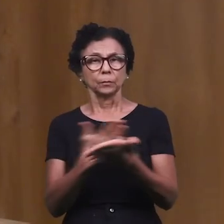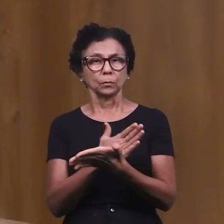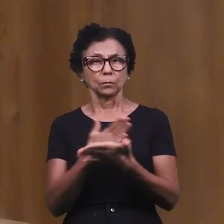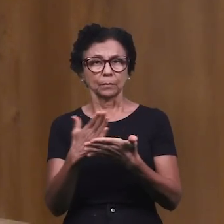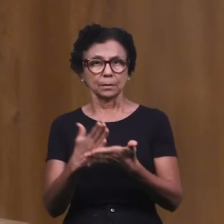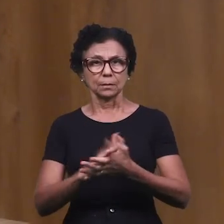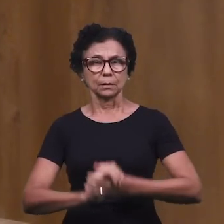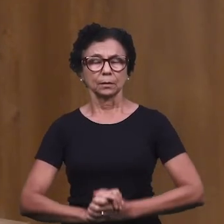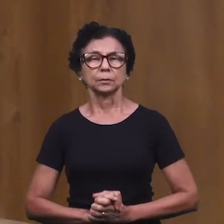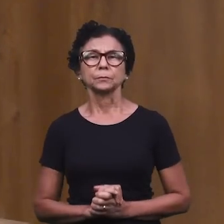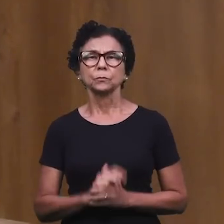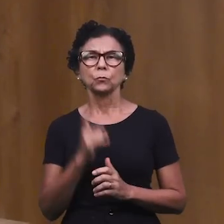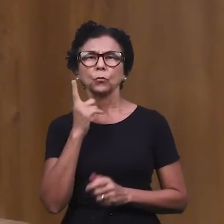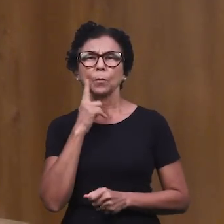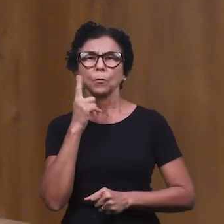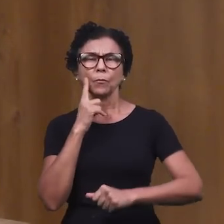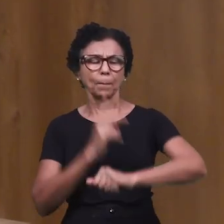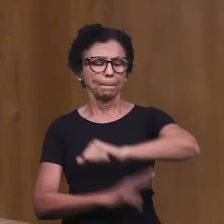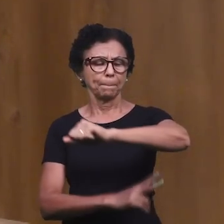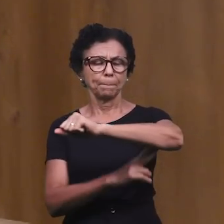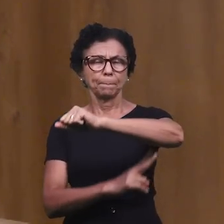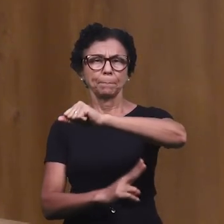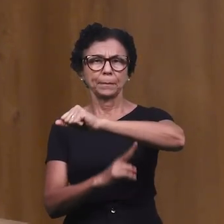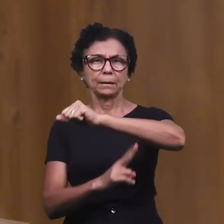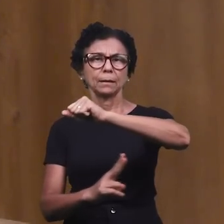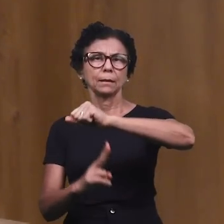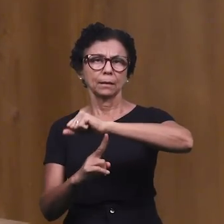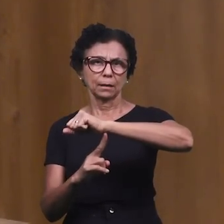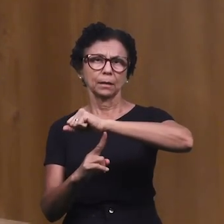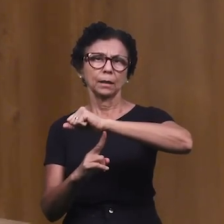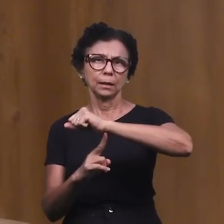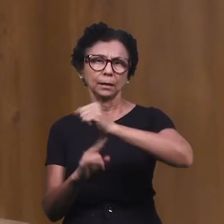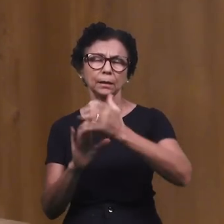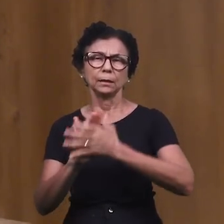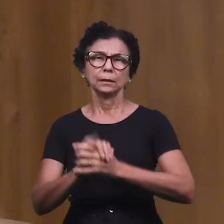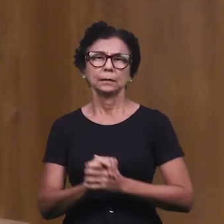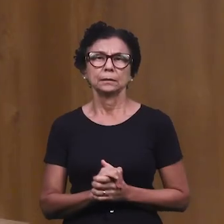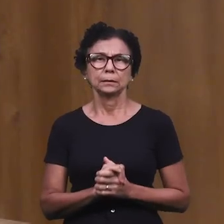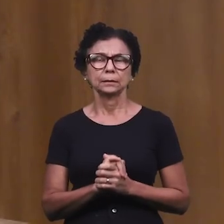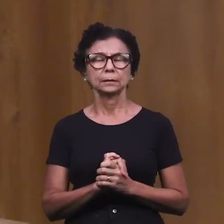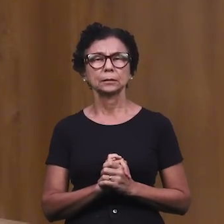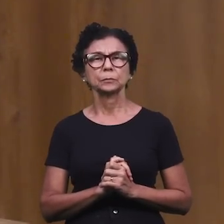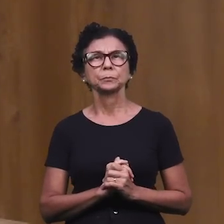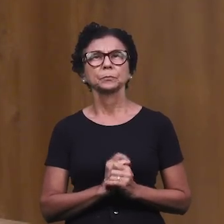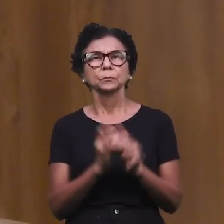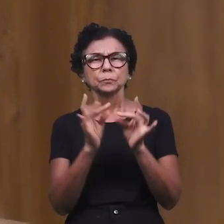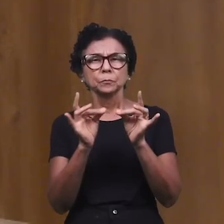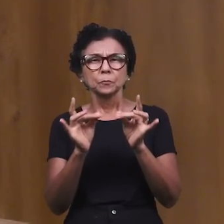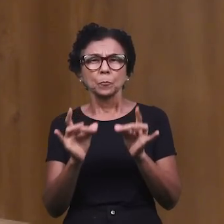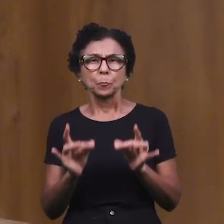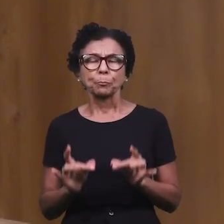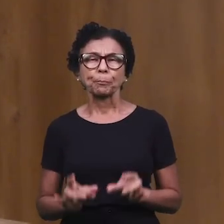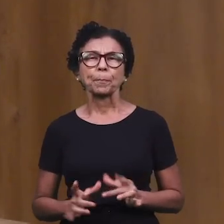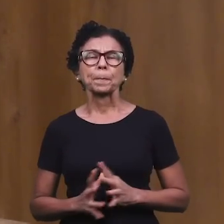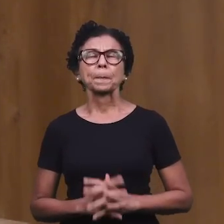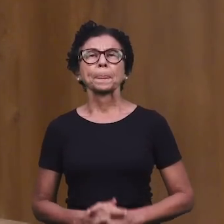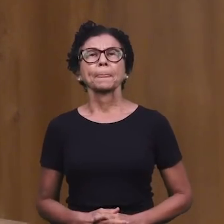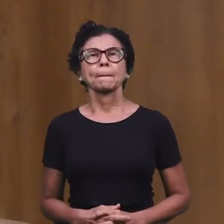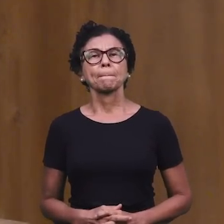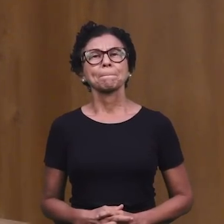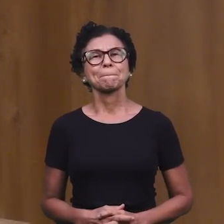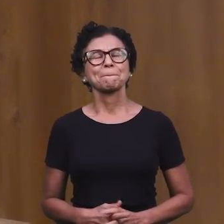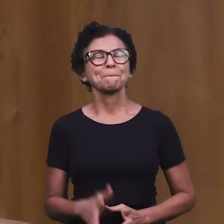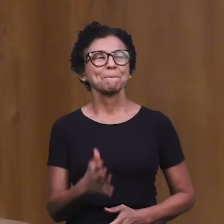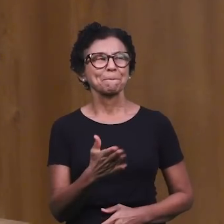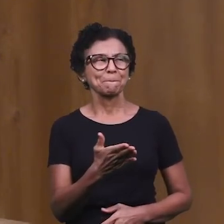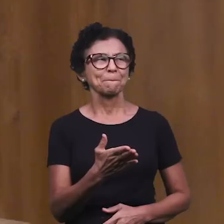vamos falar um pouco desses pilares, mais precisamente agora do ajuste fino, que é um desses pilares. Eu pedi para o professor